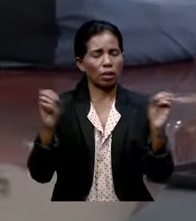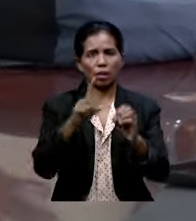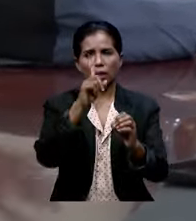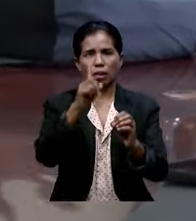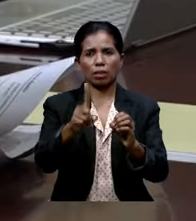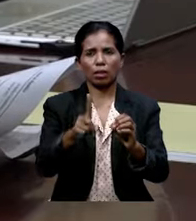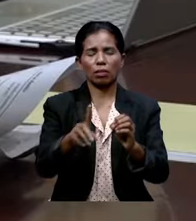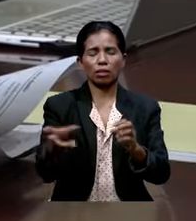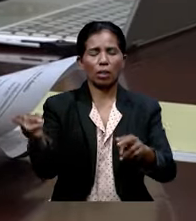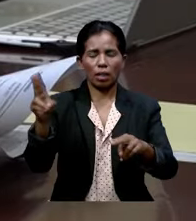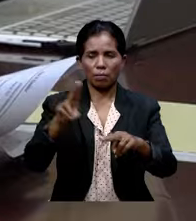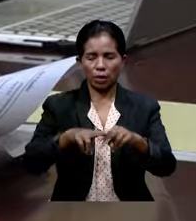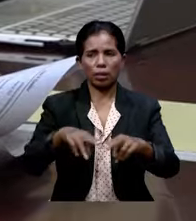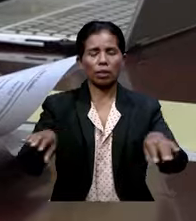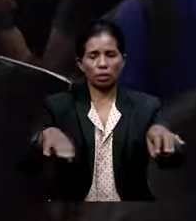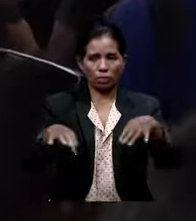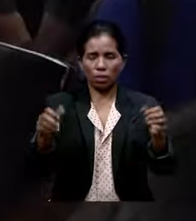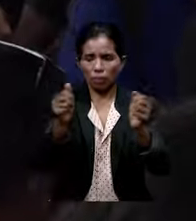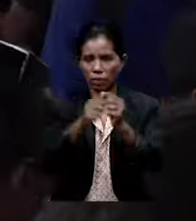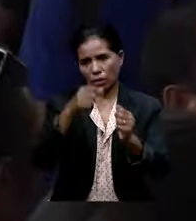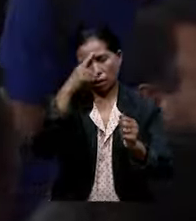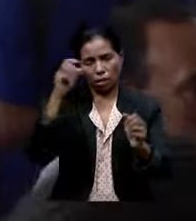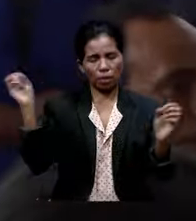maqueta extensão da cirania contrato